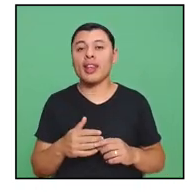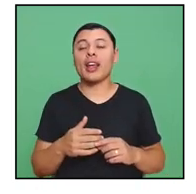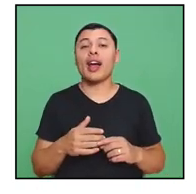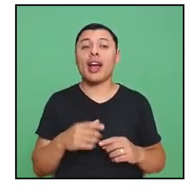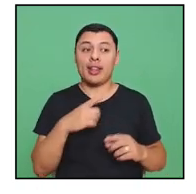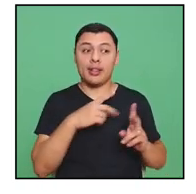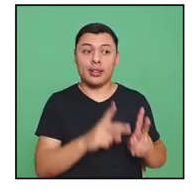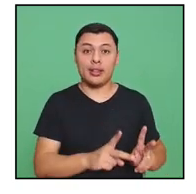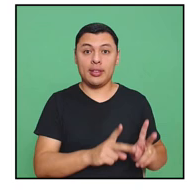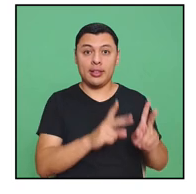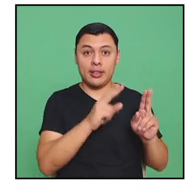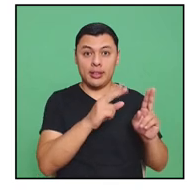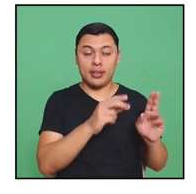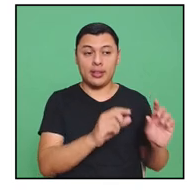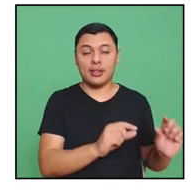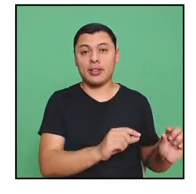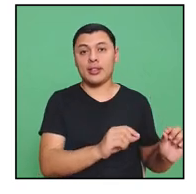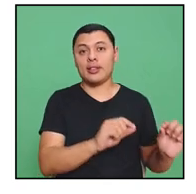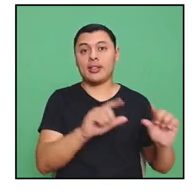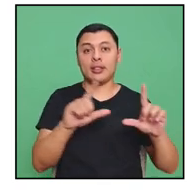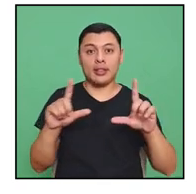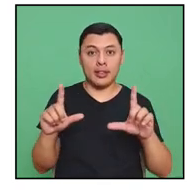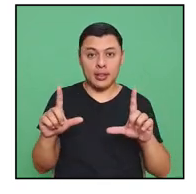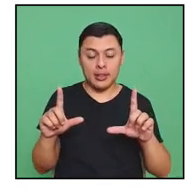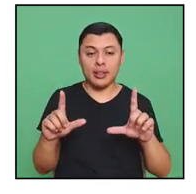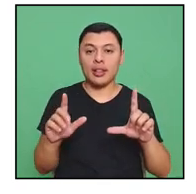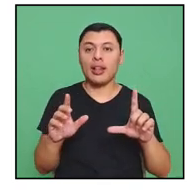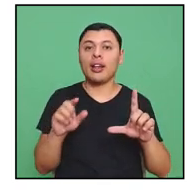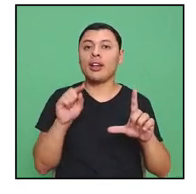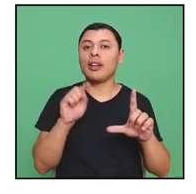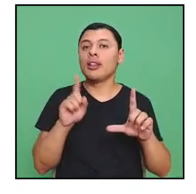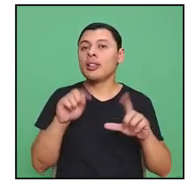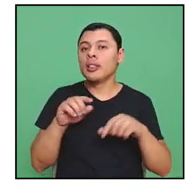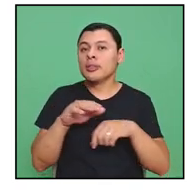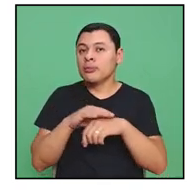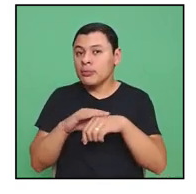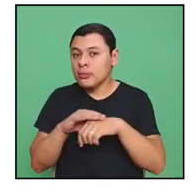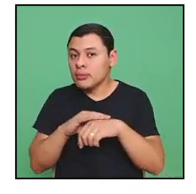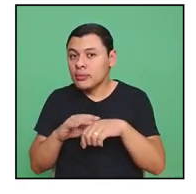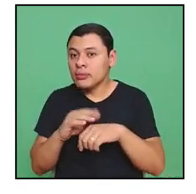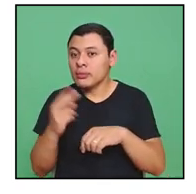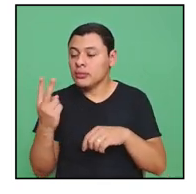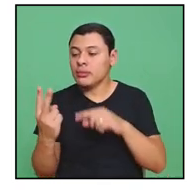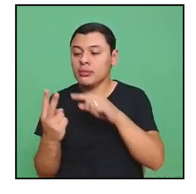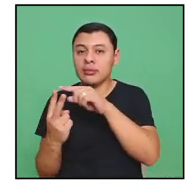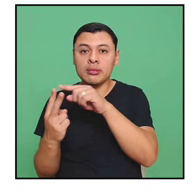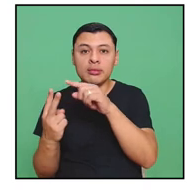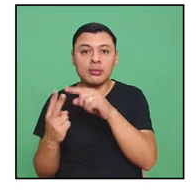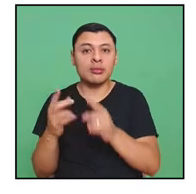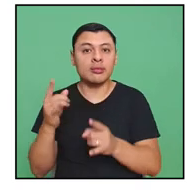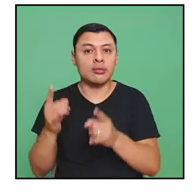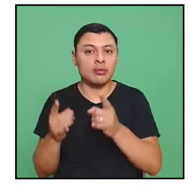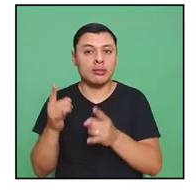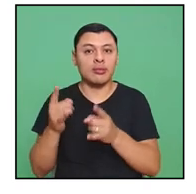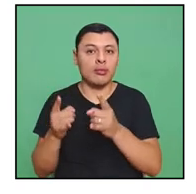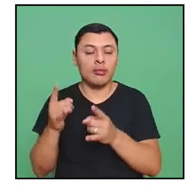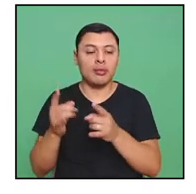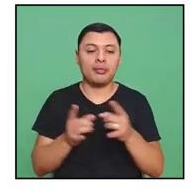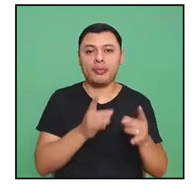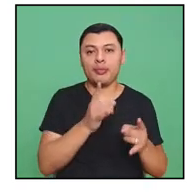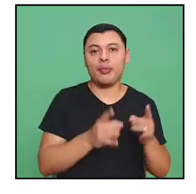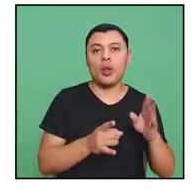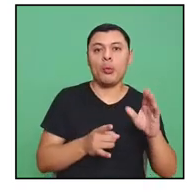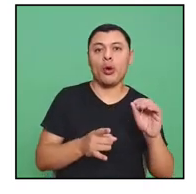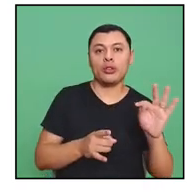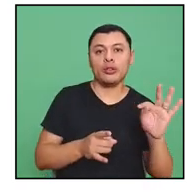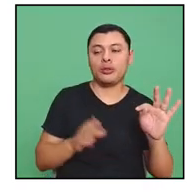específico dessa peça, que é uma conversa entre dois bots, né, onde existe um input